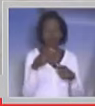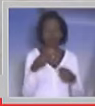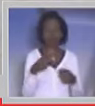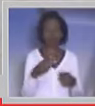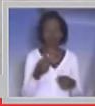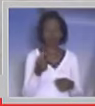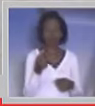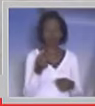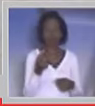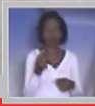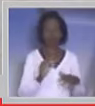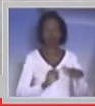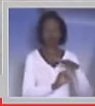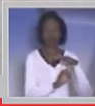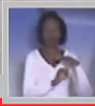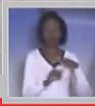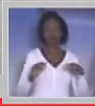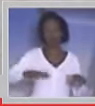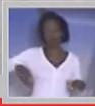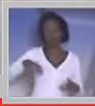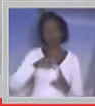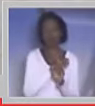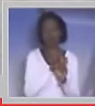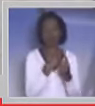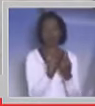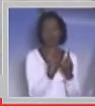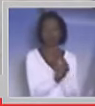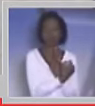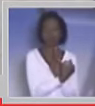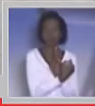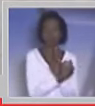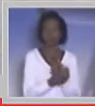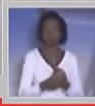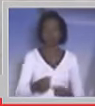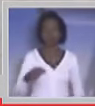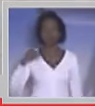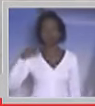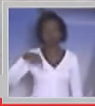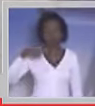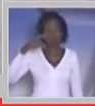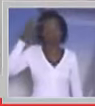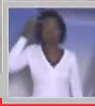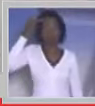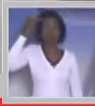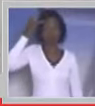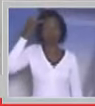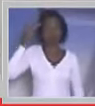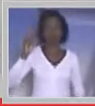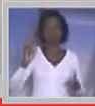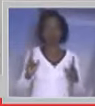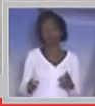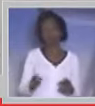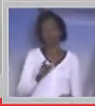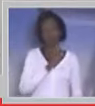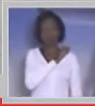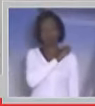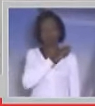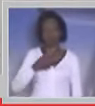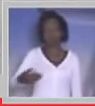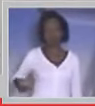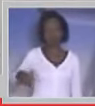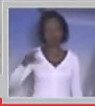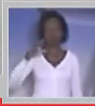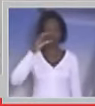os investimentos nas áreas sociais na aqui em São Paulo como faz o governador